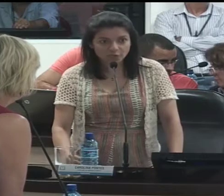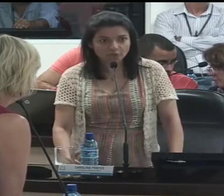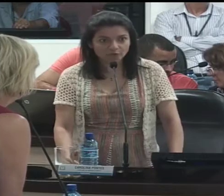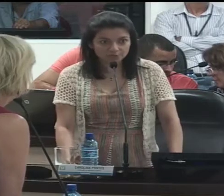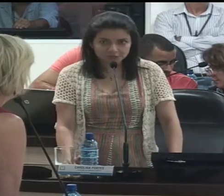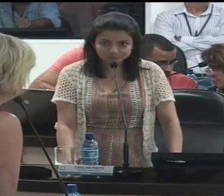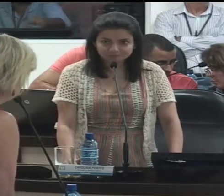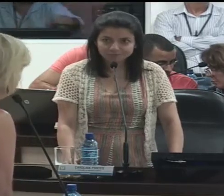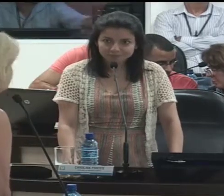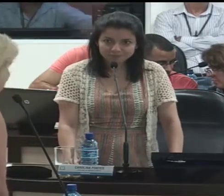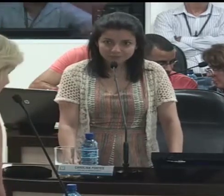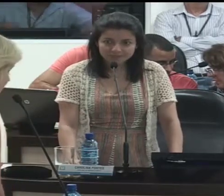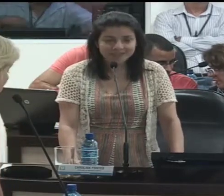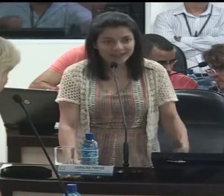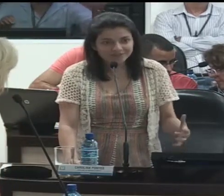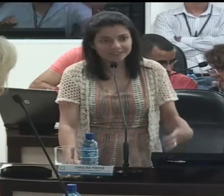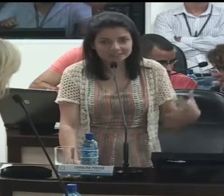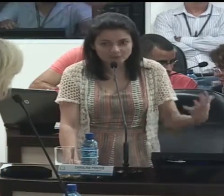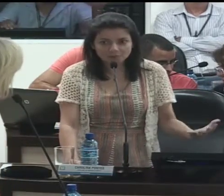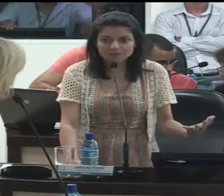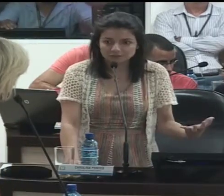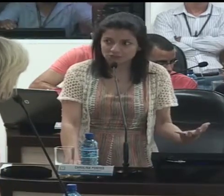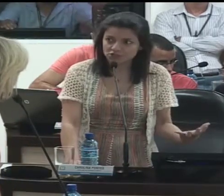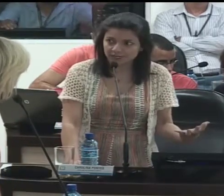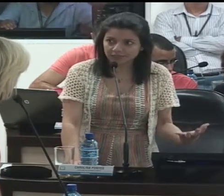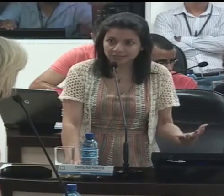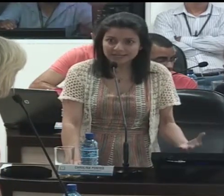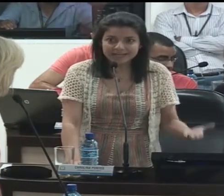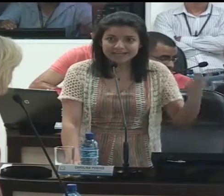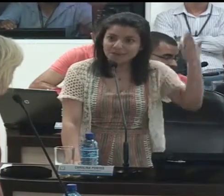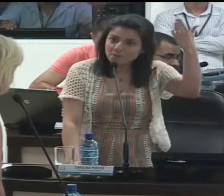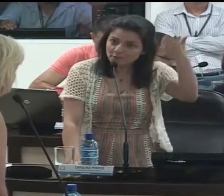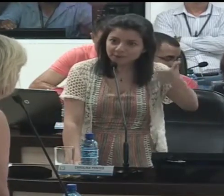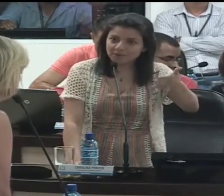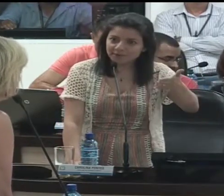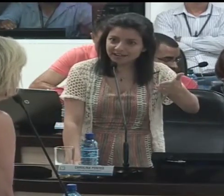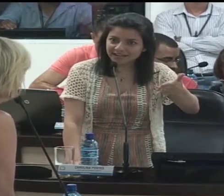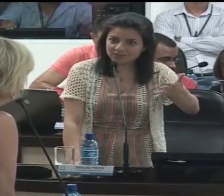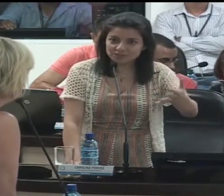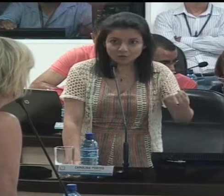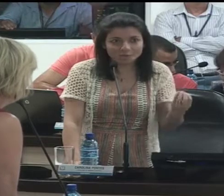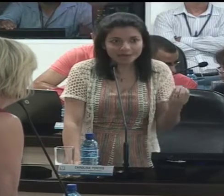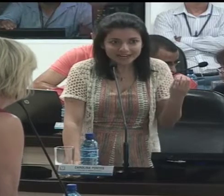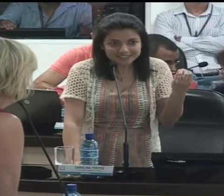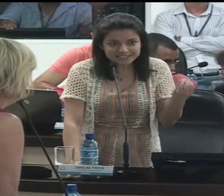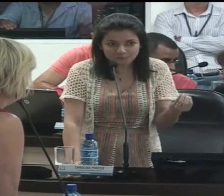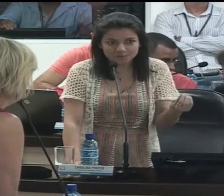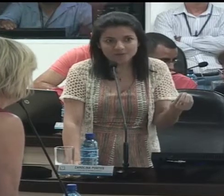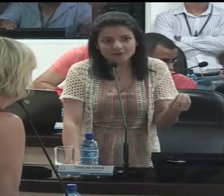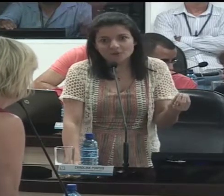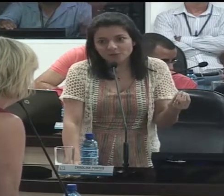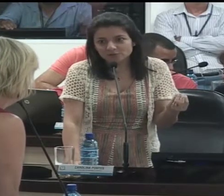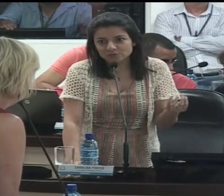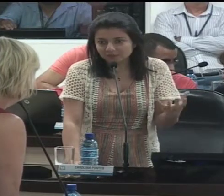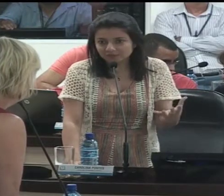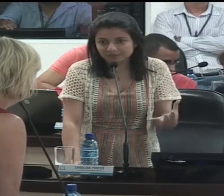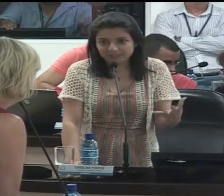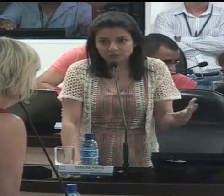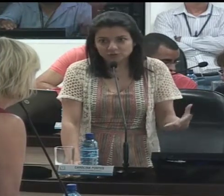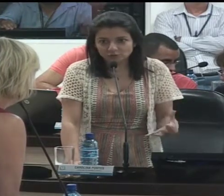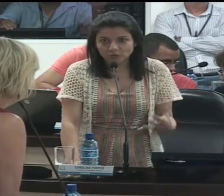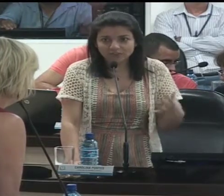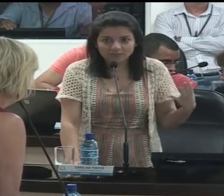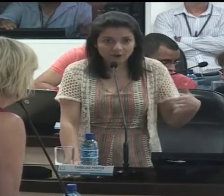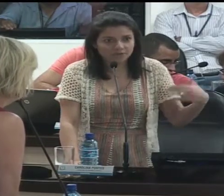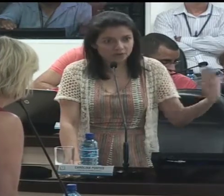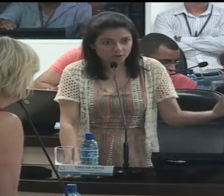da xenofobia, que é a aversão aos estrangeiros, e é muito incoerente isso no Brasil, onde nós